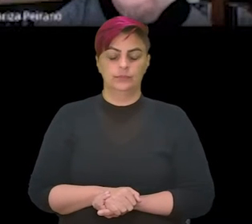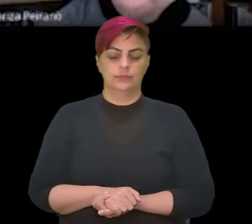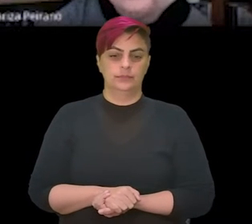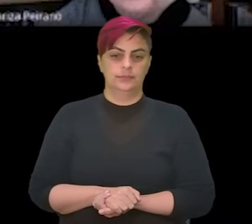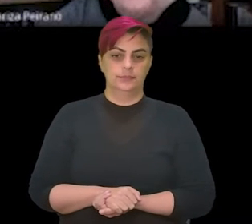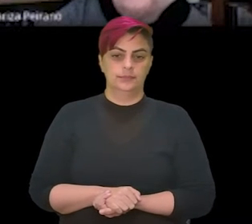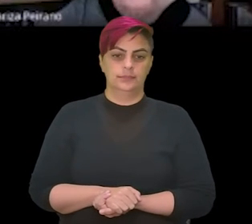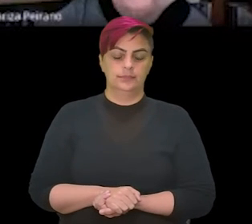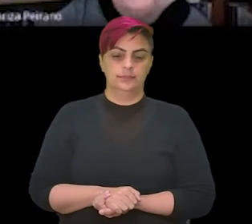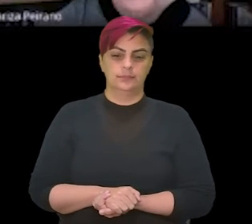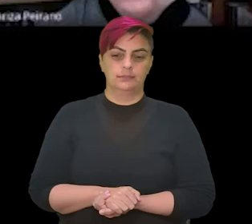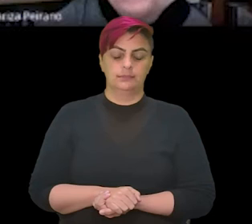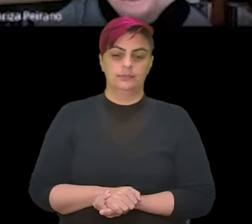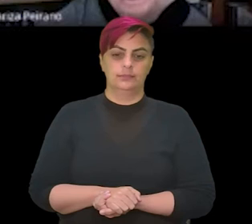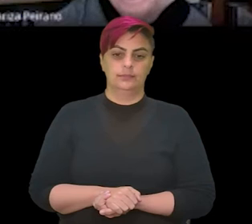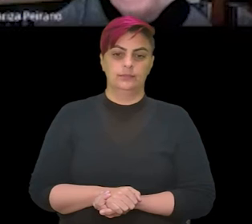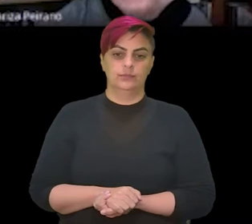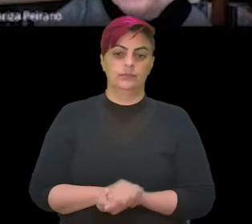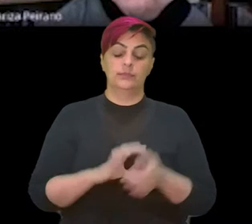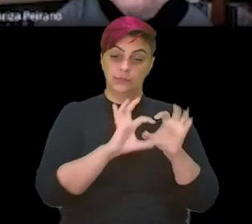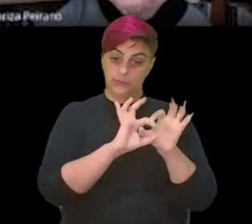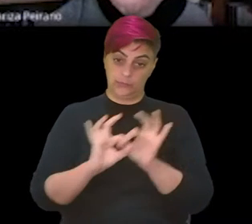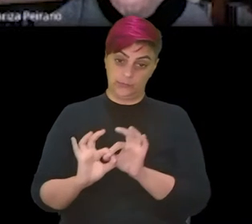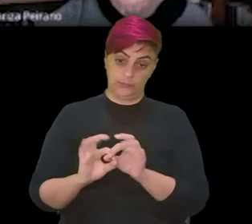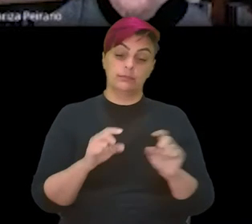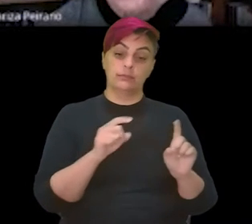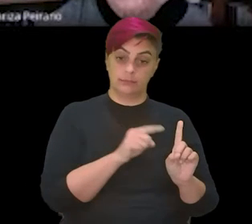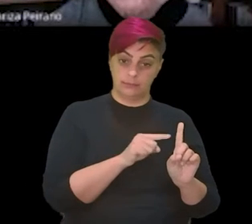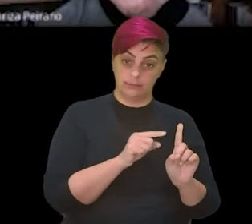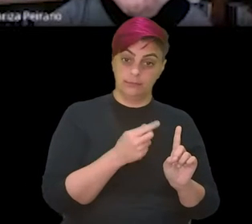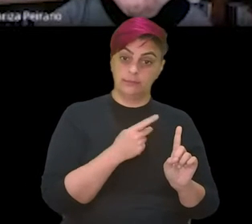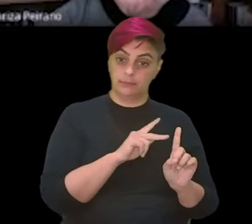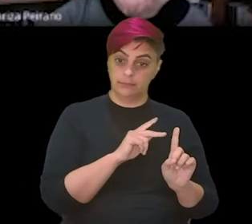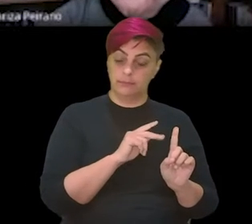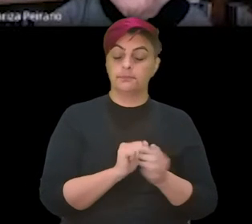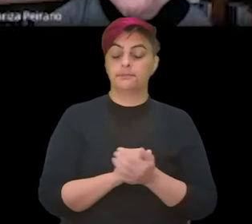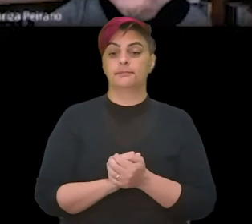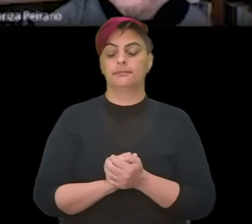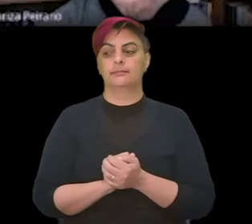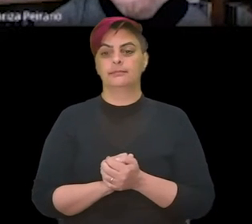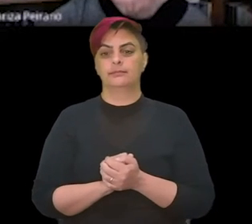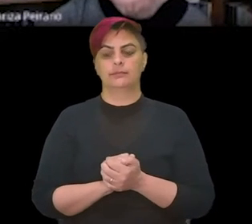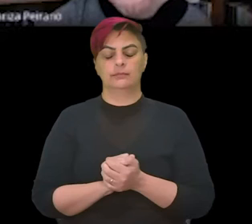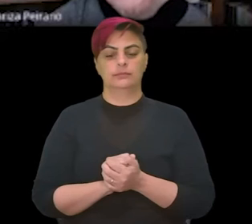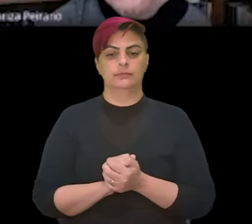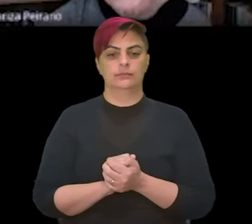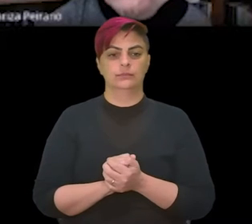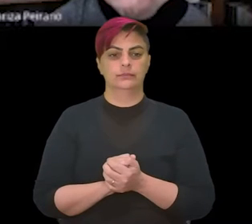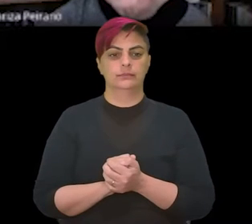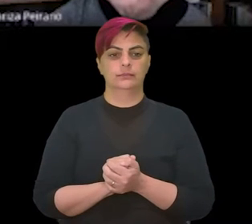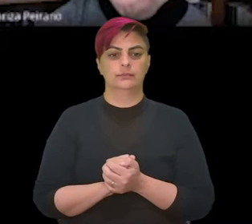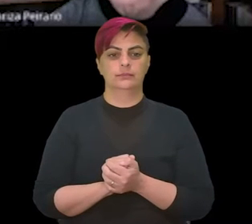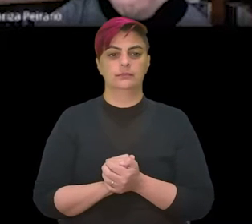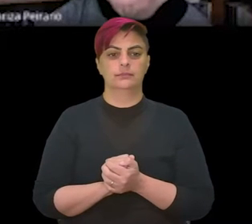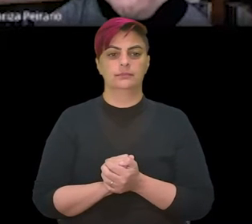Este era o mundo em que Malinowski viveu. Apesar disso, são prova dos termos amigáveis